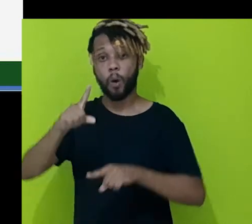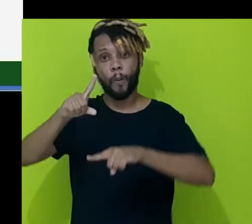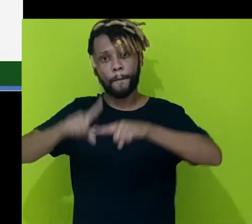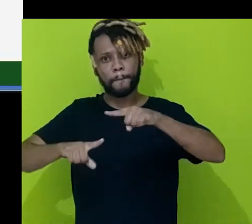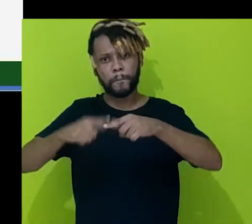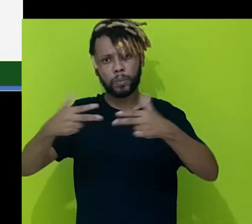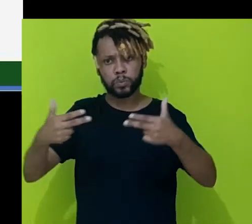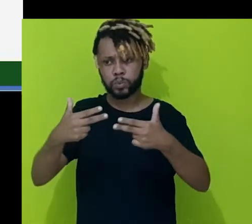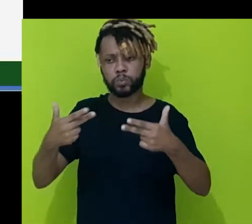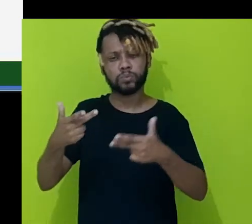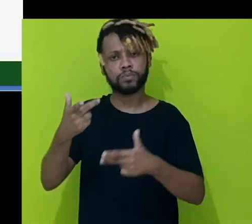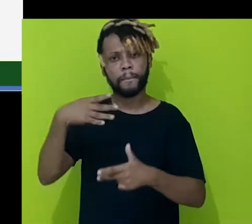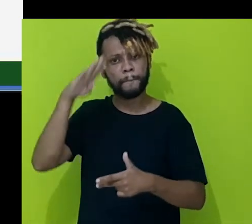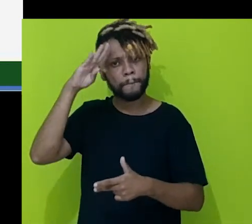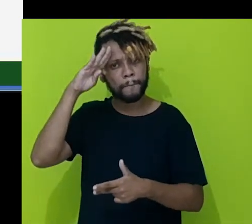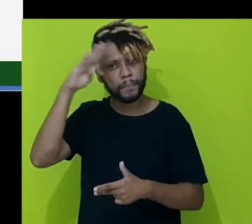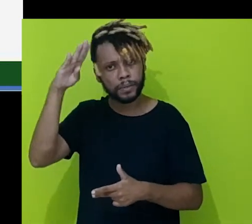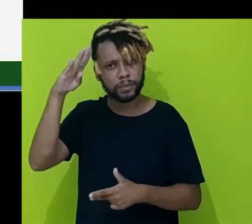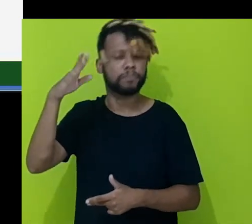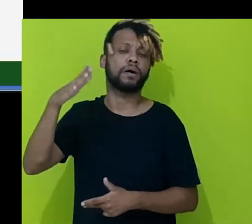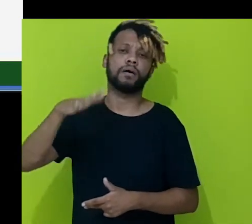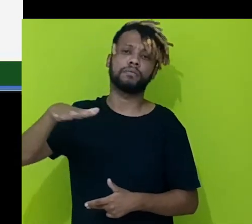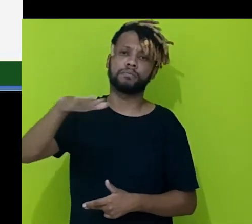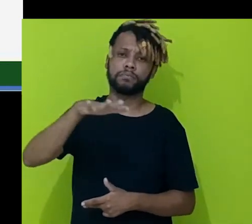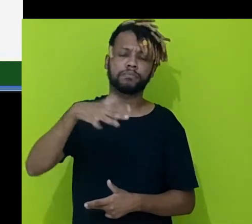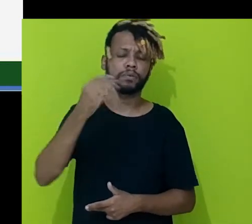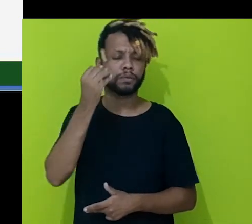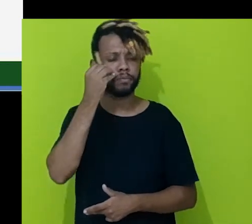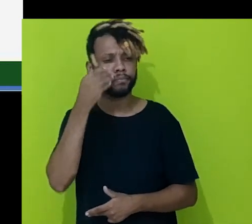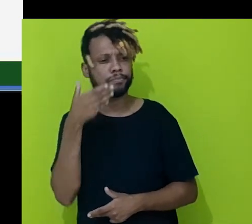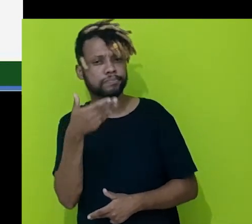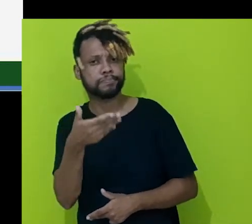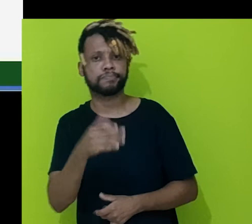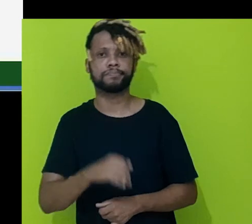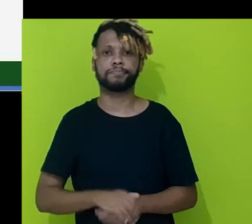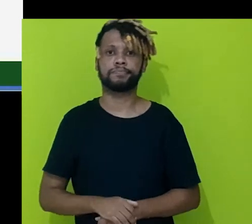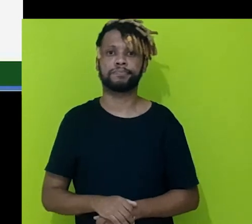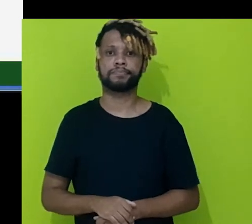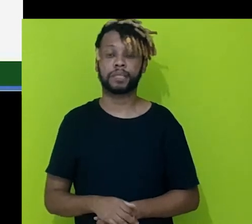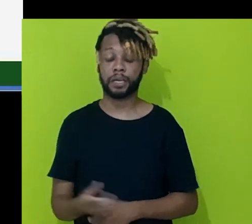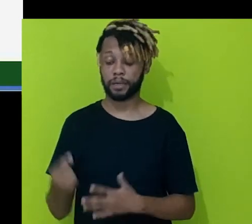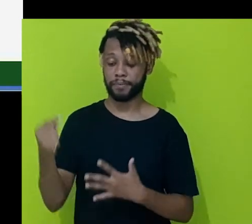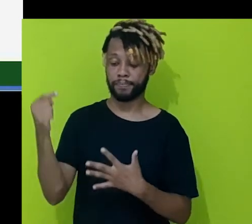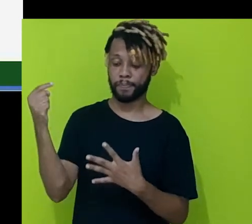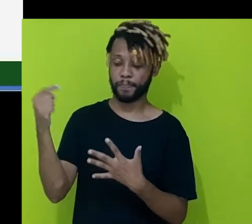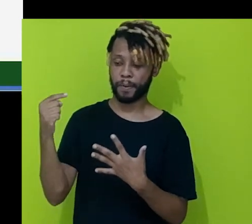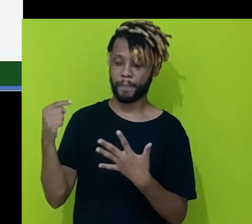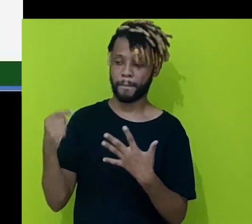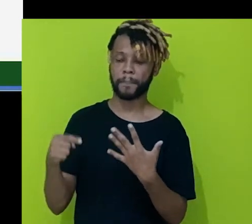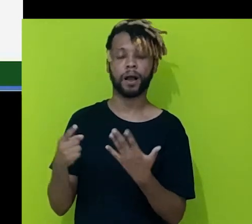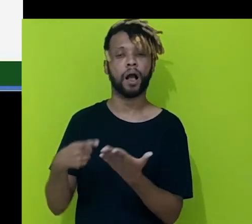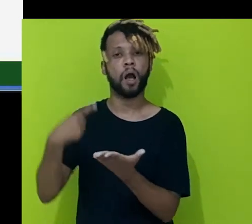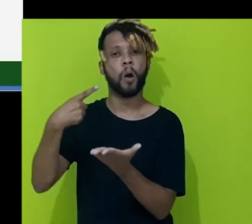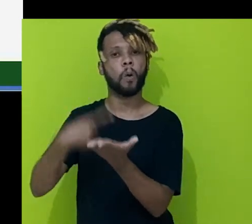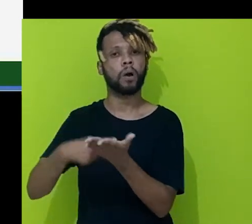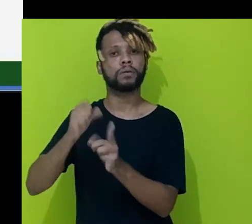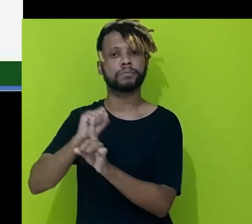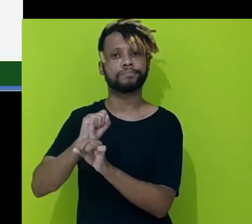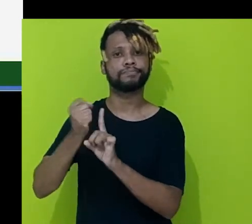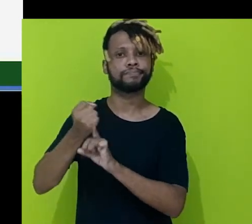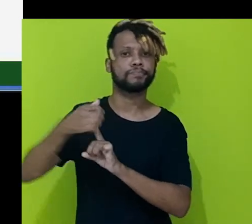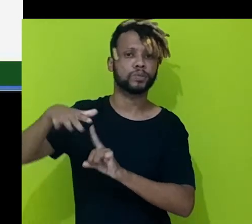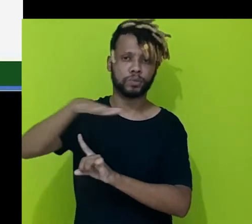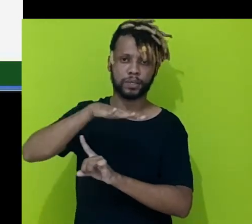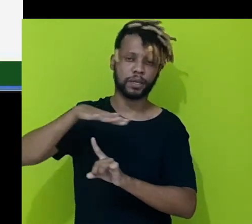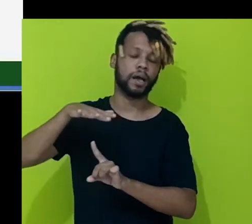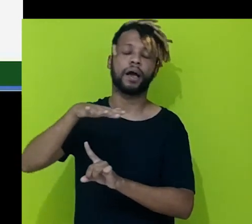produto principal, está escrito aqui, ó, e as contrapartidas sociais. Então aqui